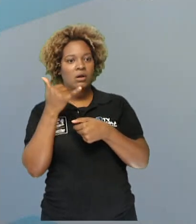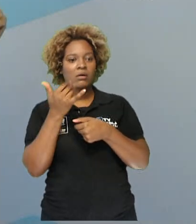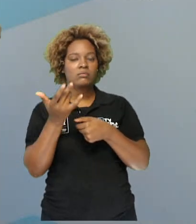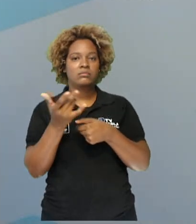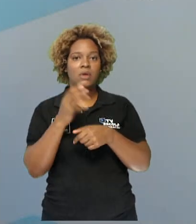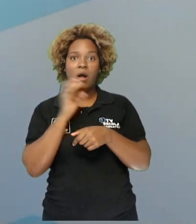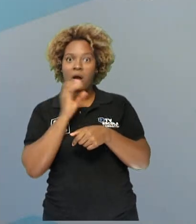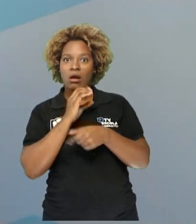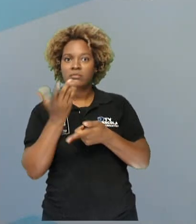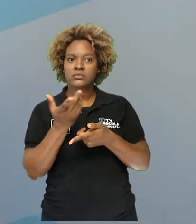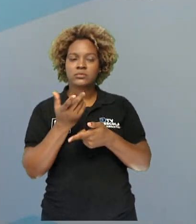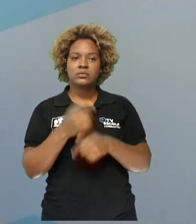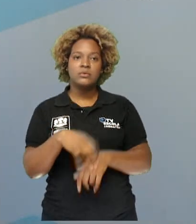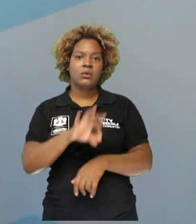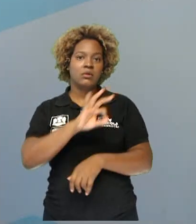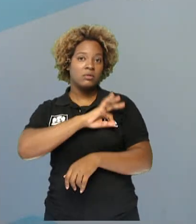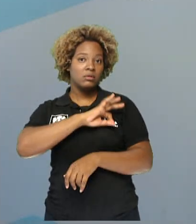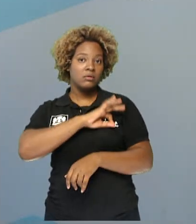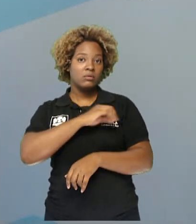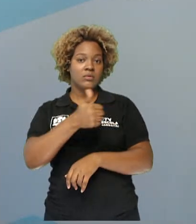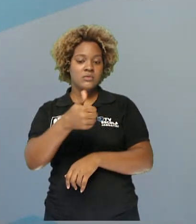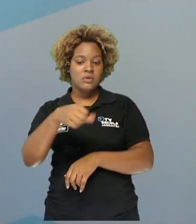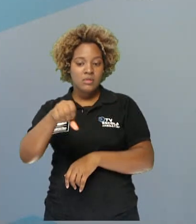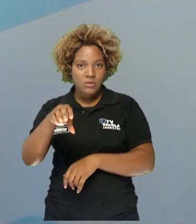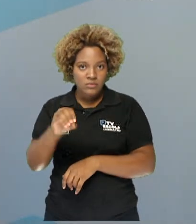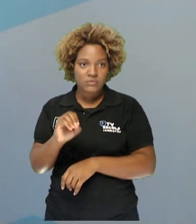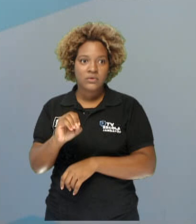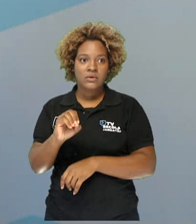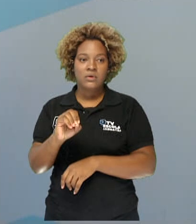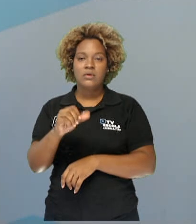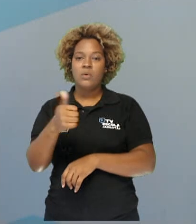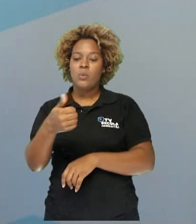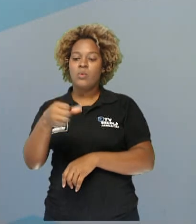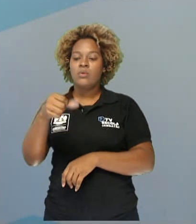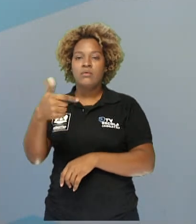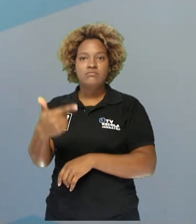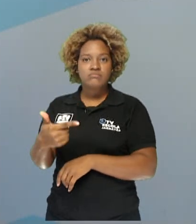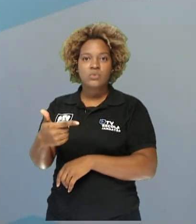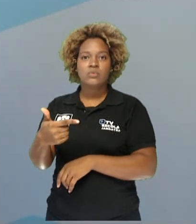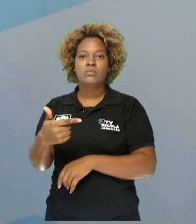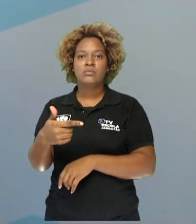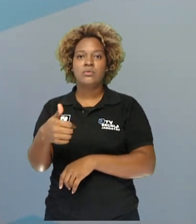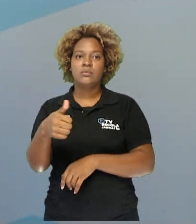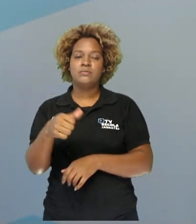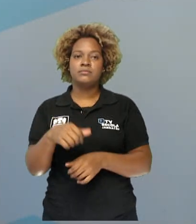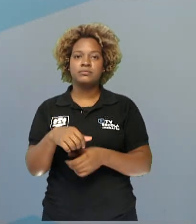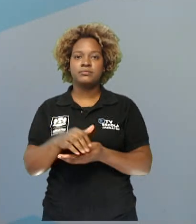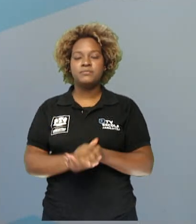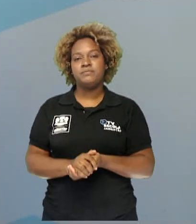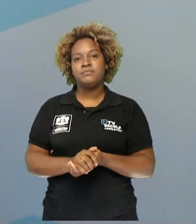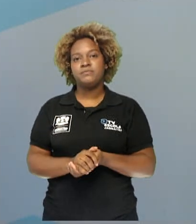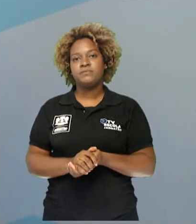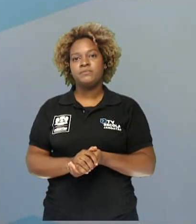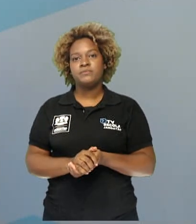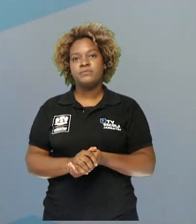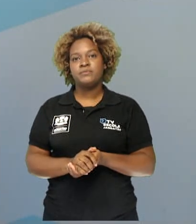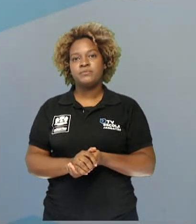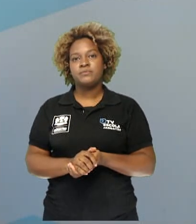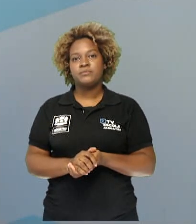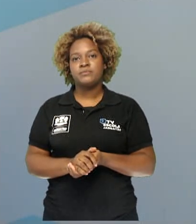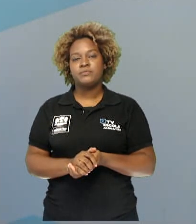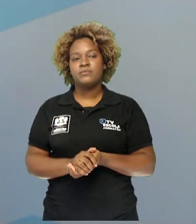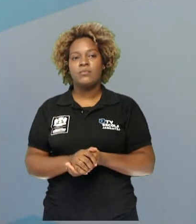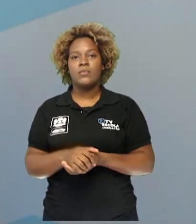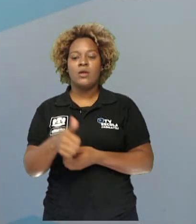chamar a polícia militar, o 192 para chamar o SAMU e o 193 para chamar